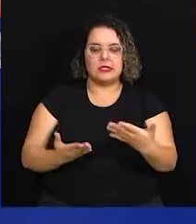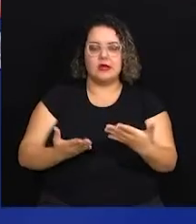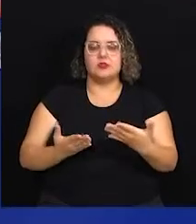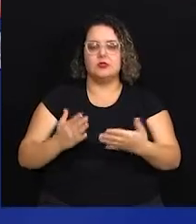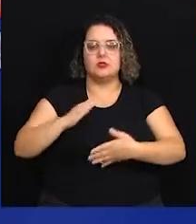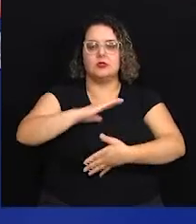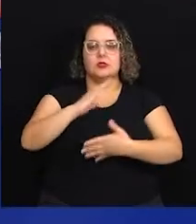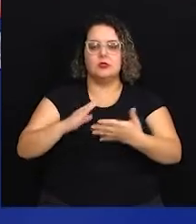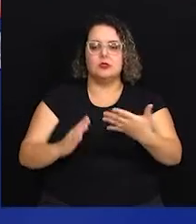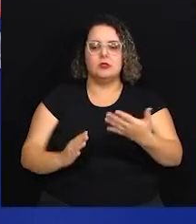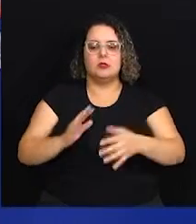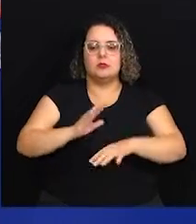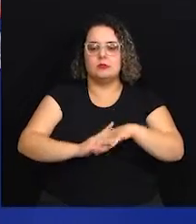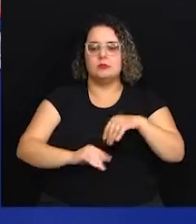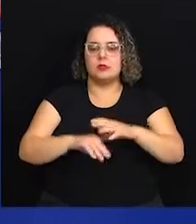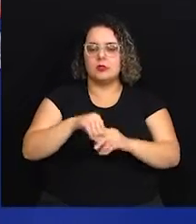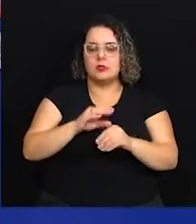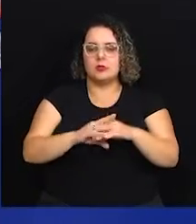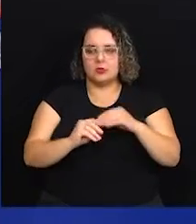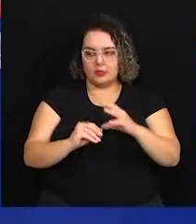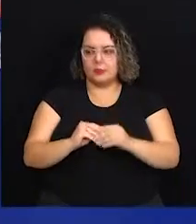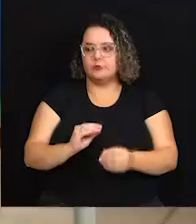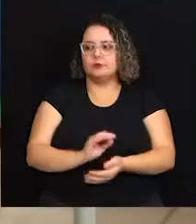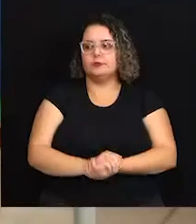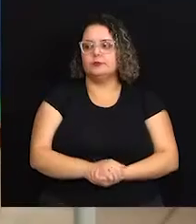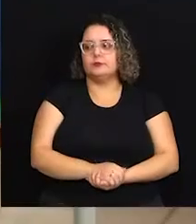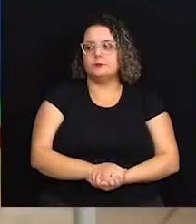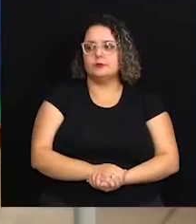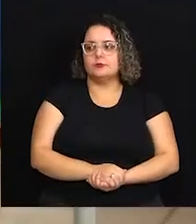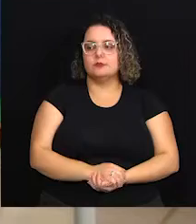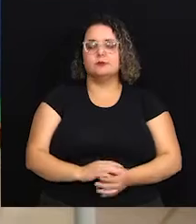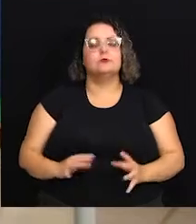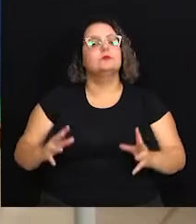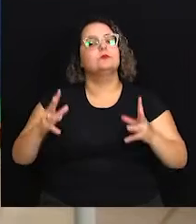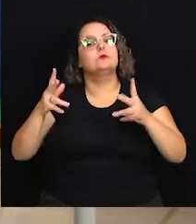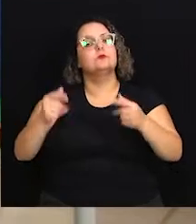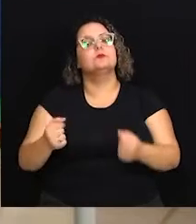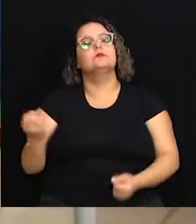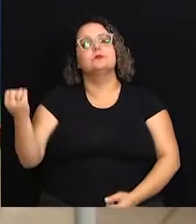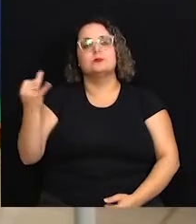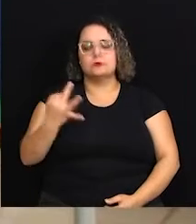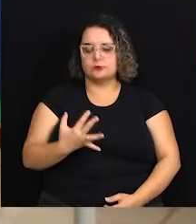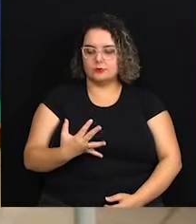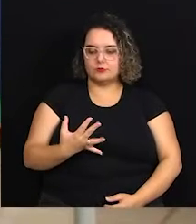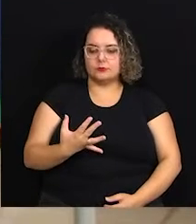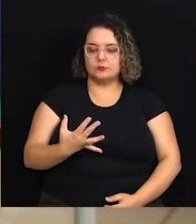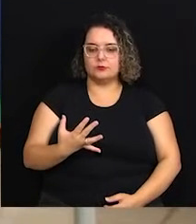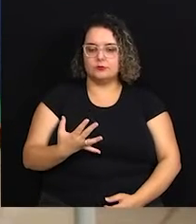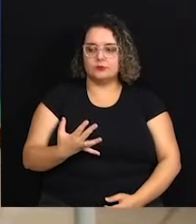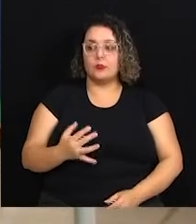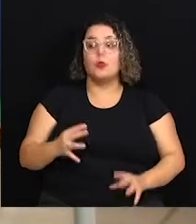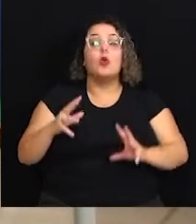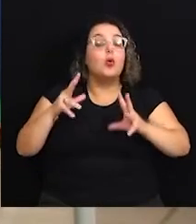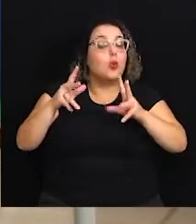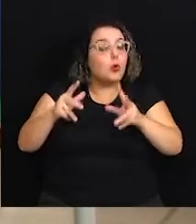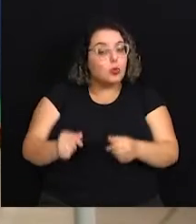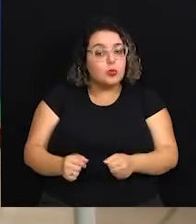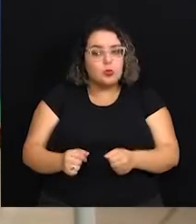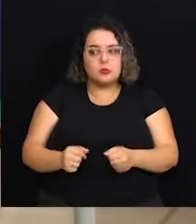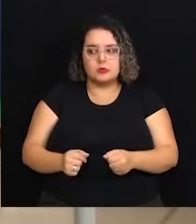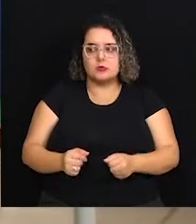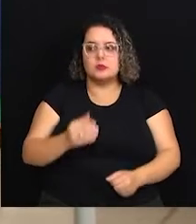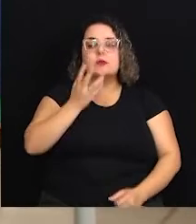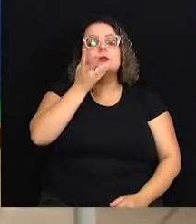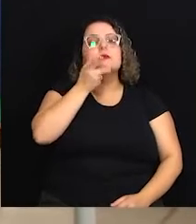melhor conseguirem se organizar na comunicação. Ao todo, são quantos atendidos? No total, entre